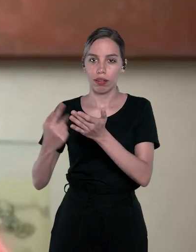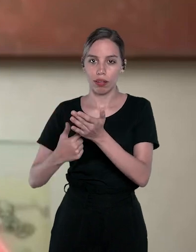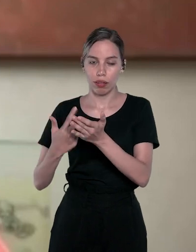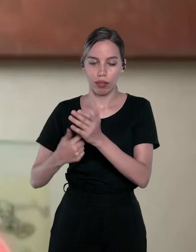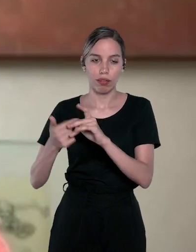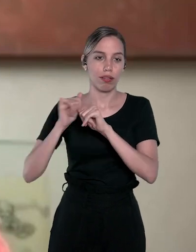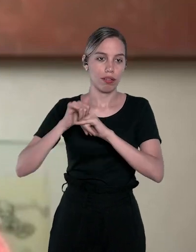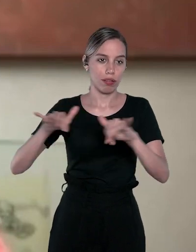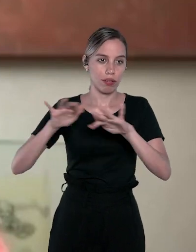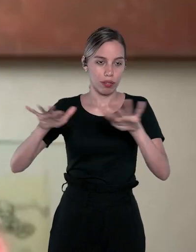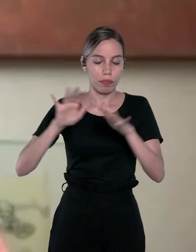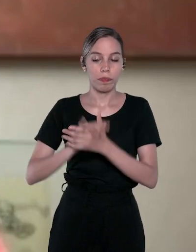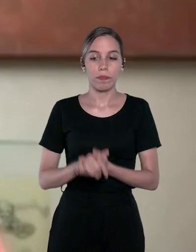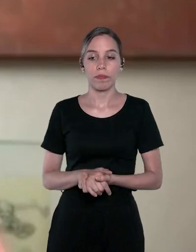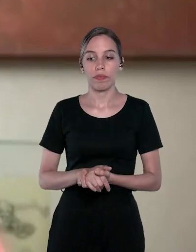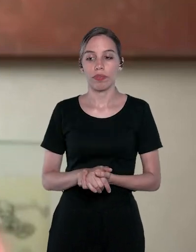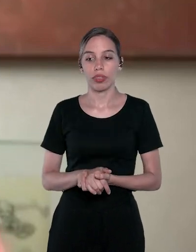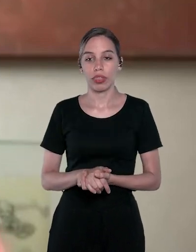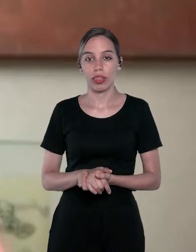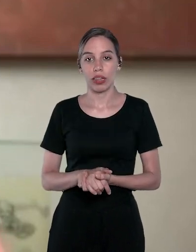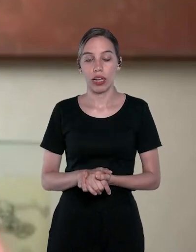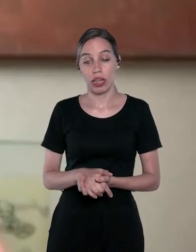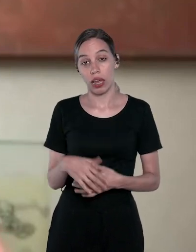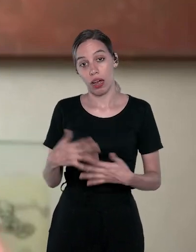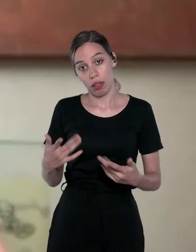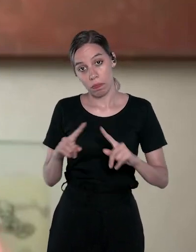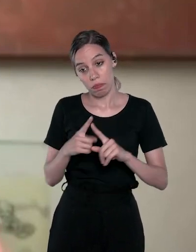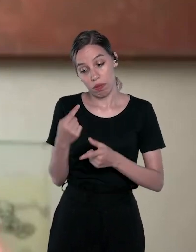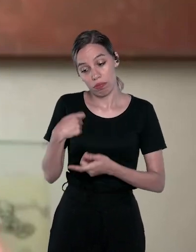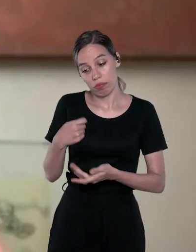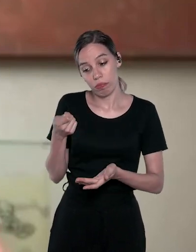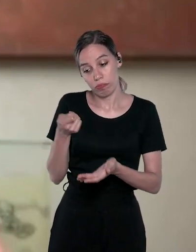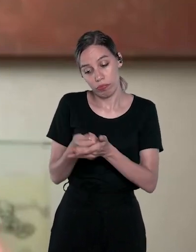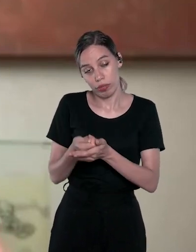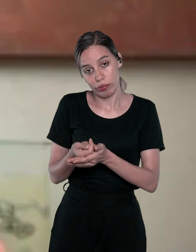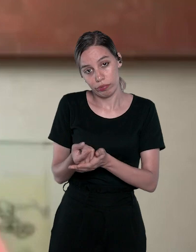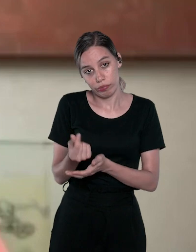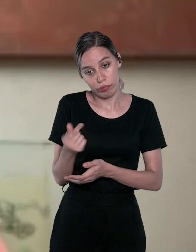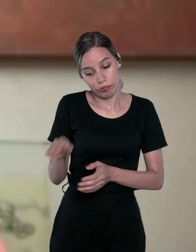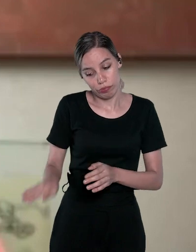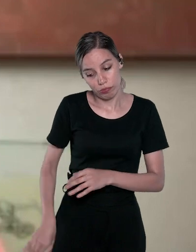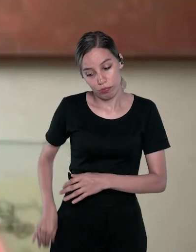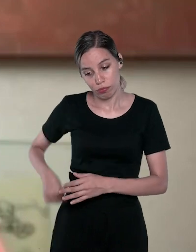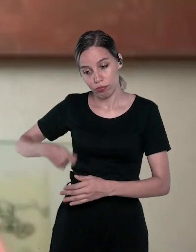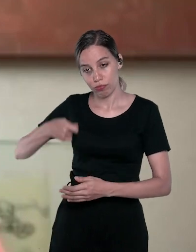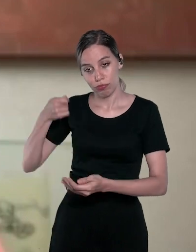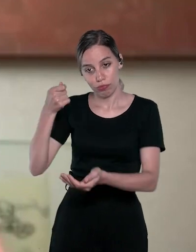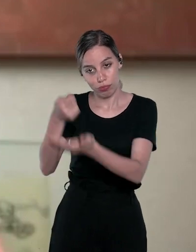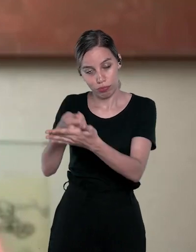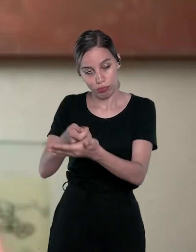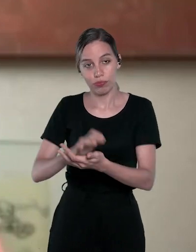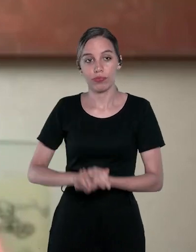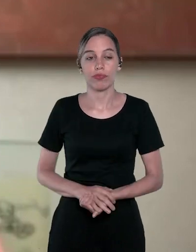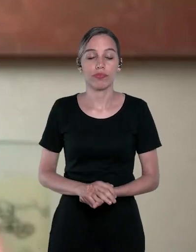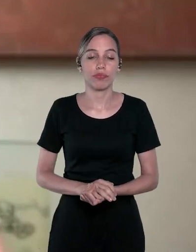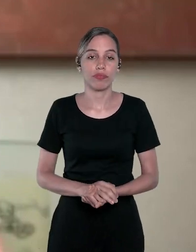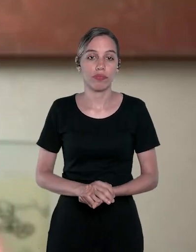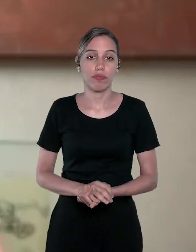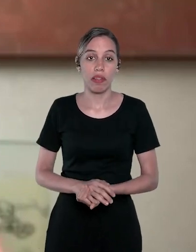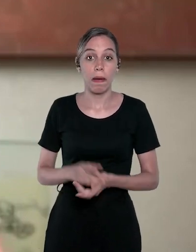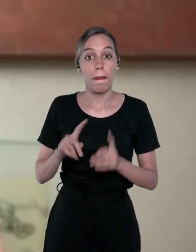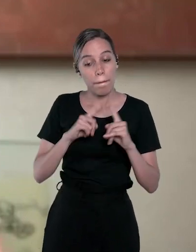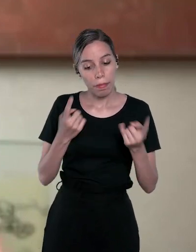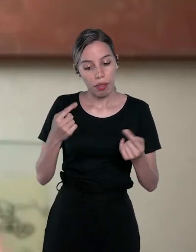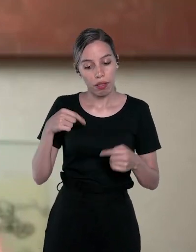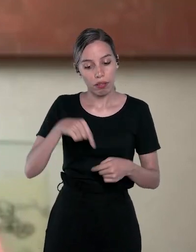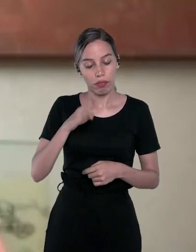bolso, né? E como eu já era uma pessoa conhecida em Belo Horizonte inclusive no meio literário,